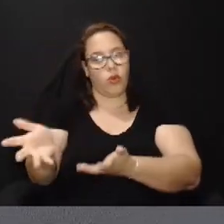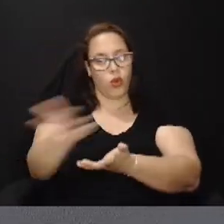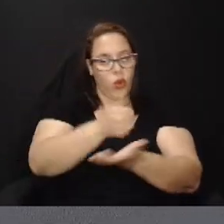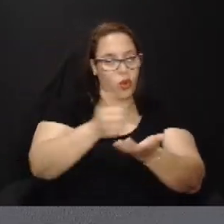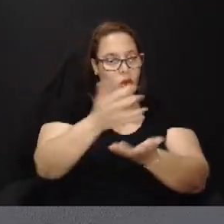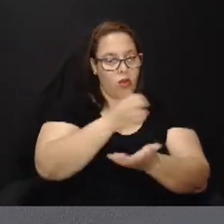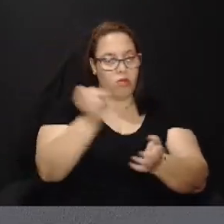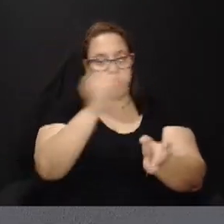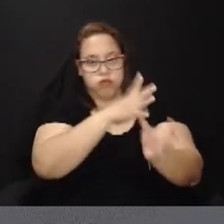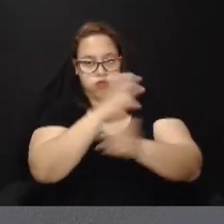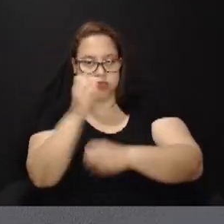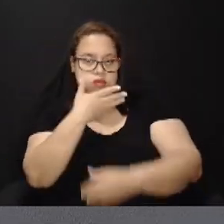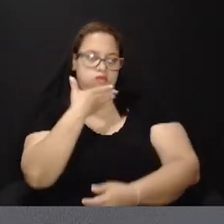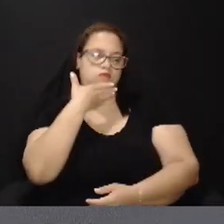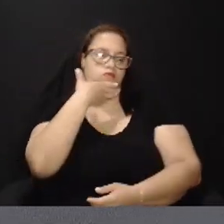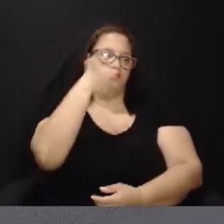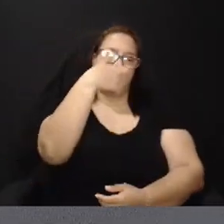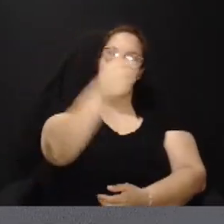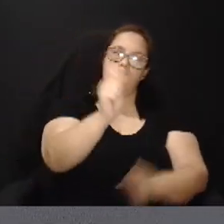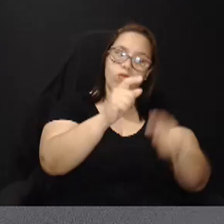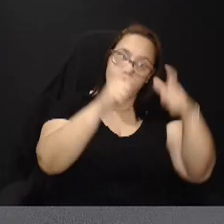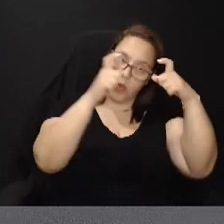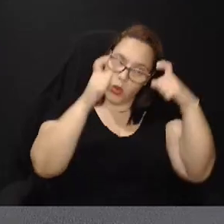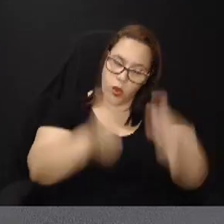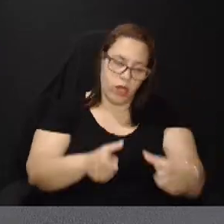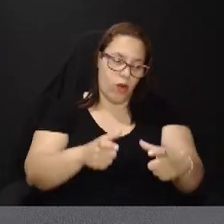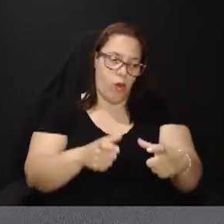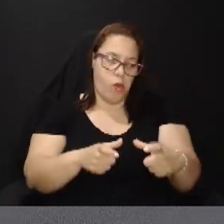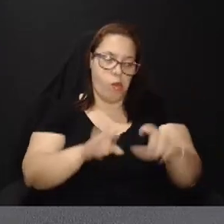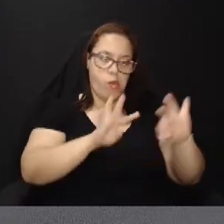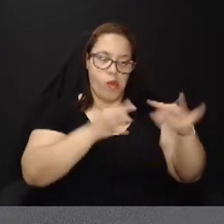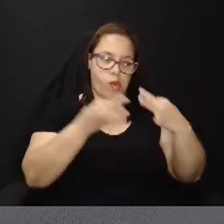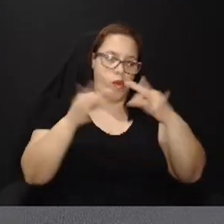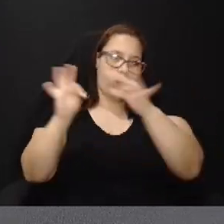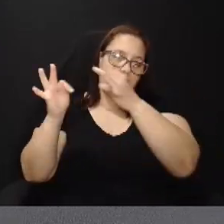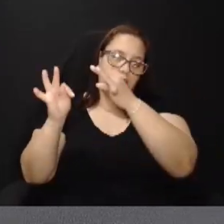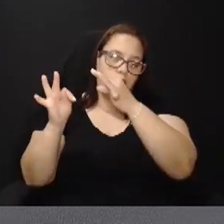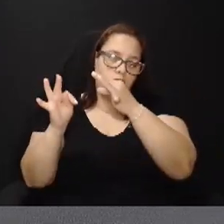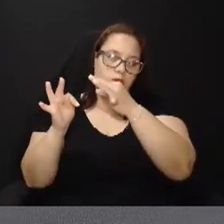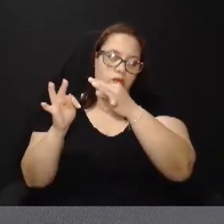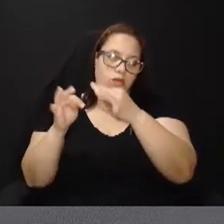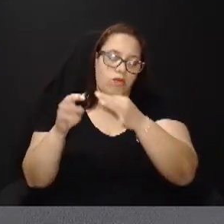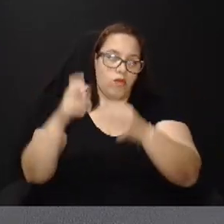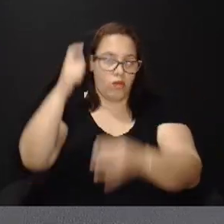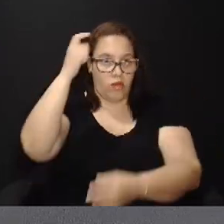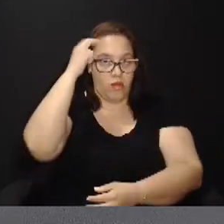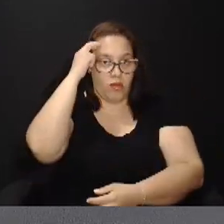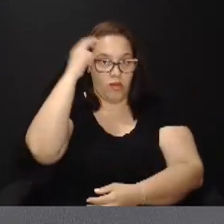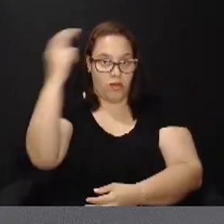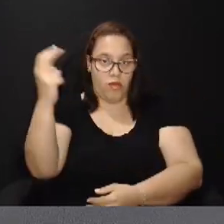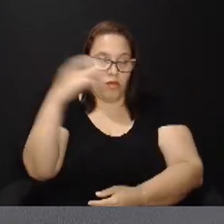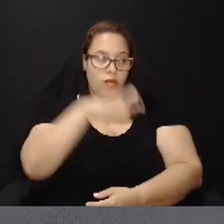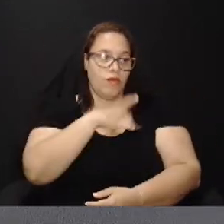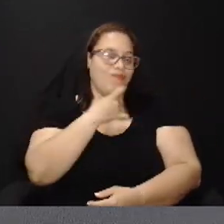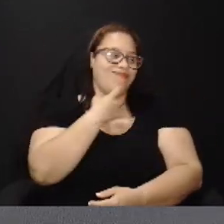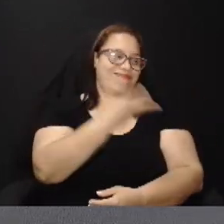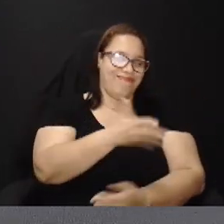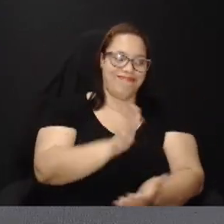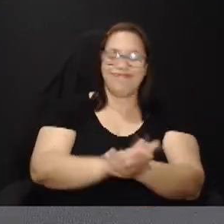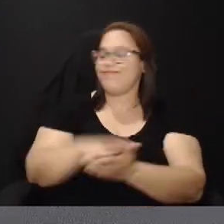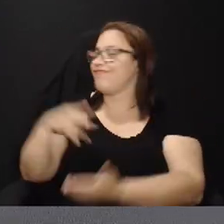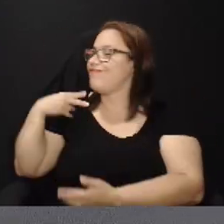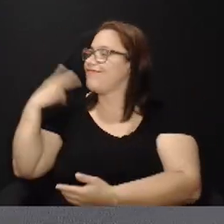vão melhorar muito o ambiente tecnológico / inteligente para a cidade de Campinas. Vereador, agora falando da